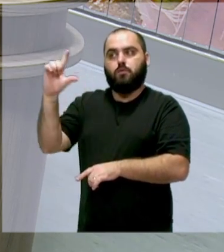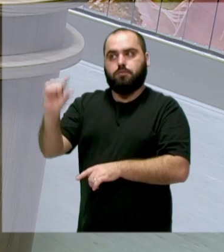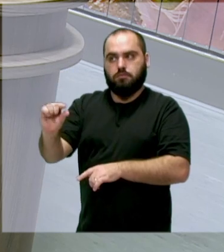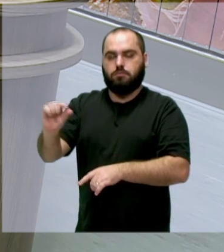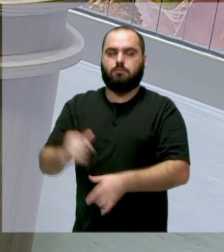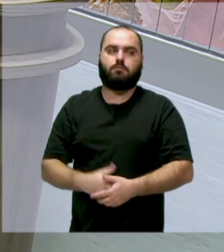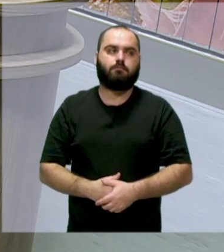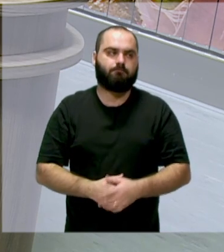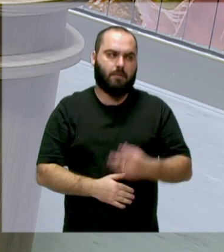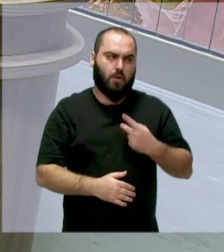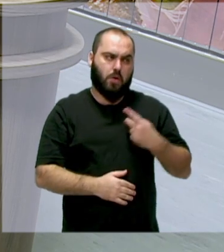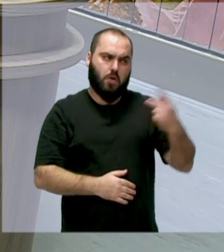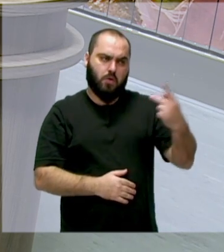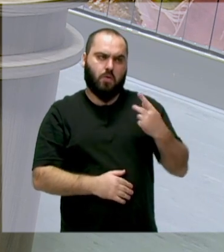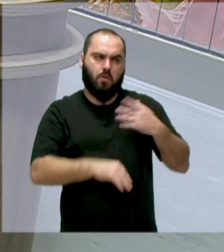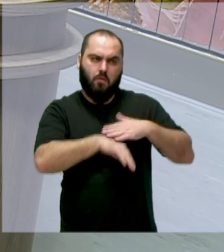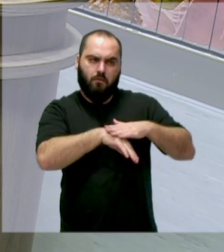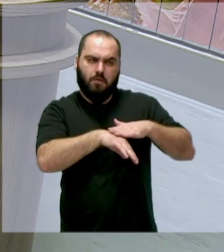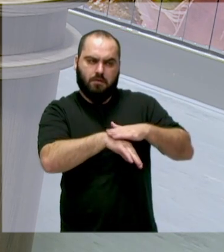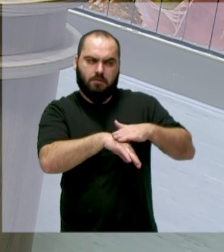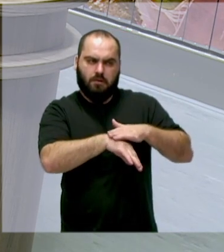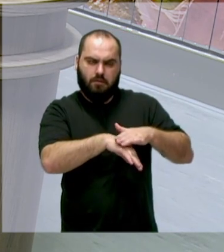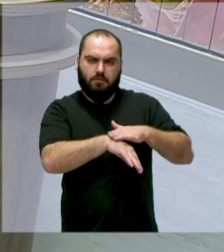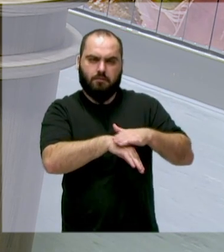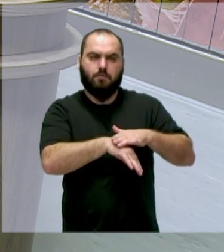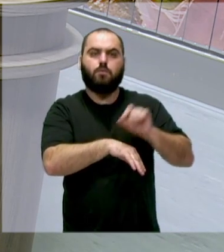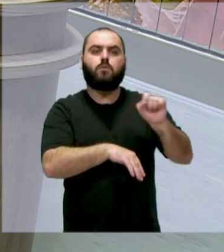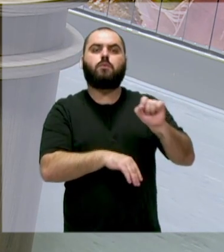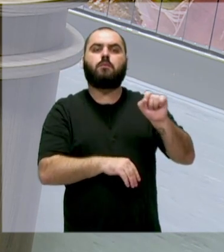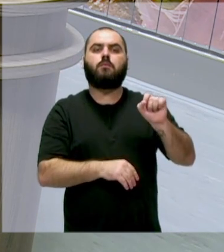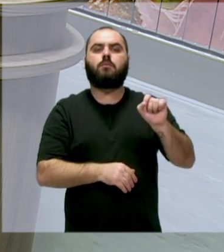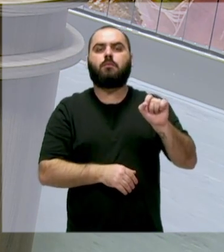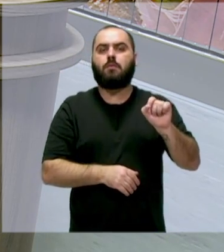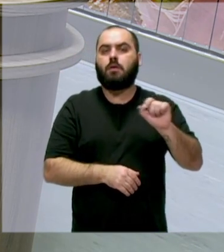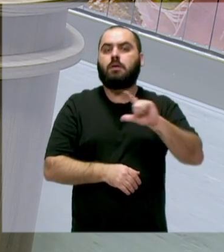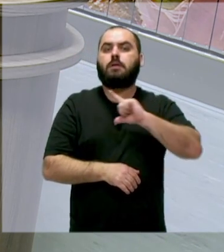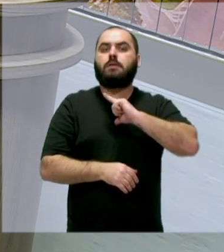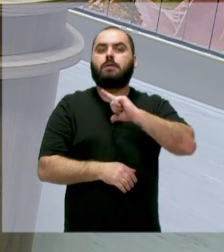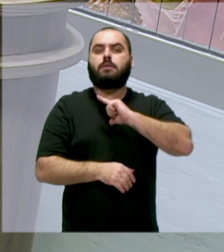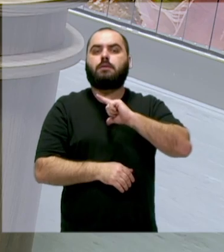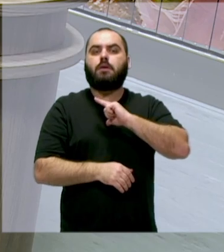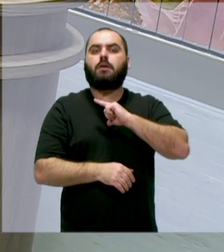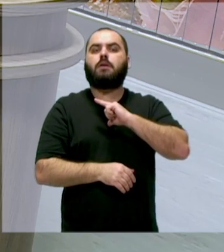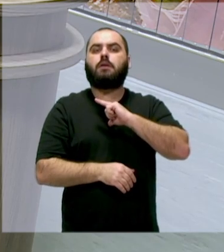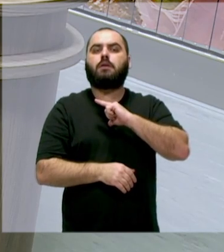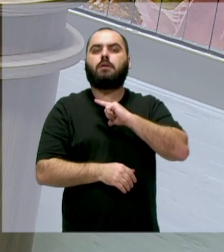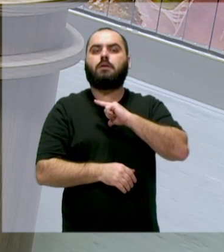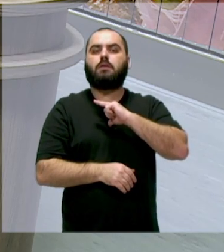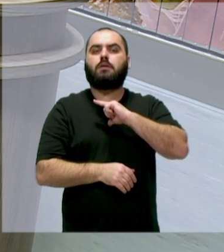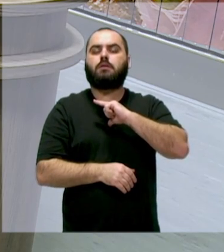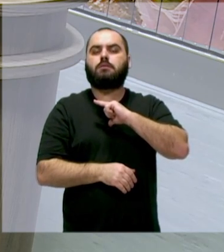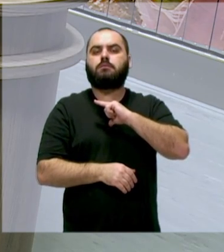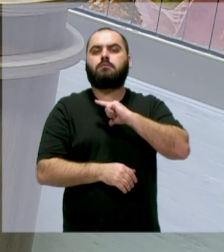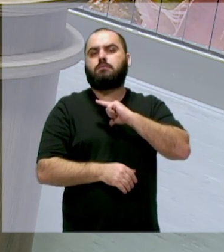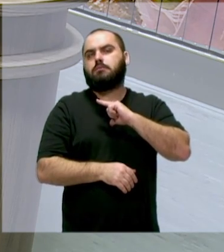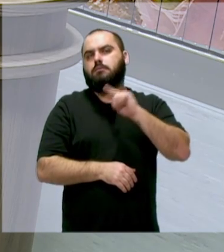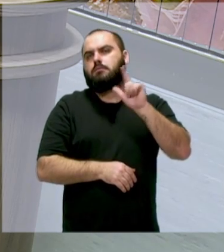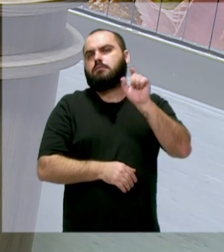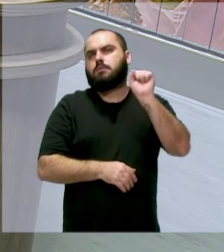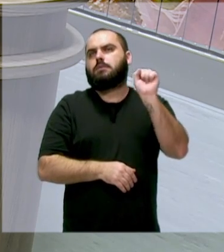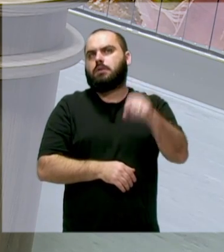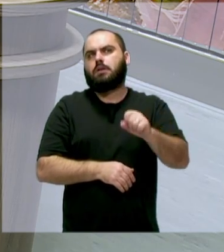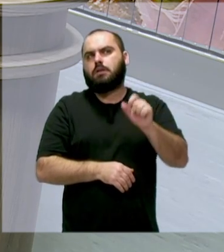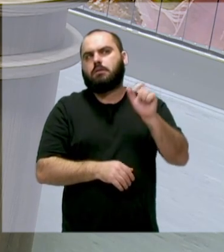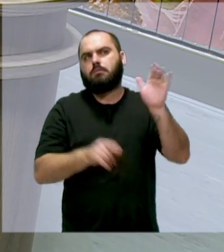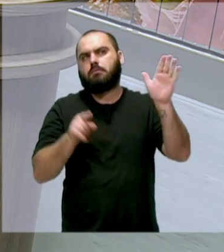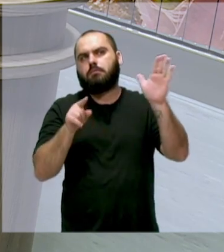um pouco antes de começar o programa, mas também há outro lado, né? No momento que você está... É lógico, é uma pesquisa, a gente tem